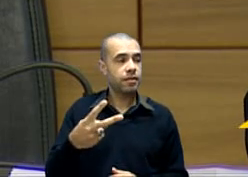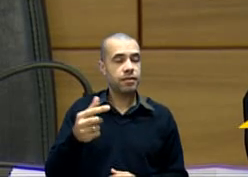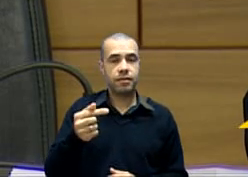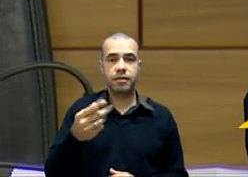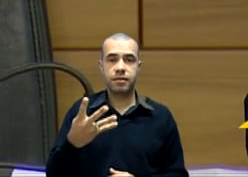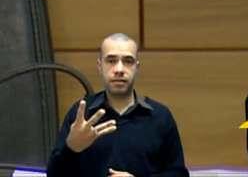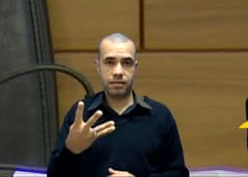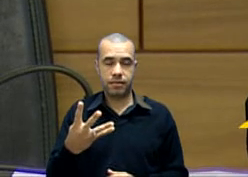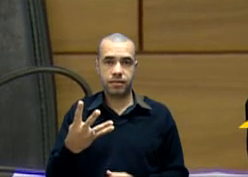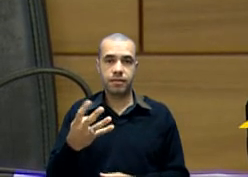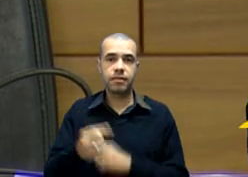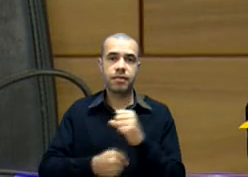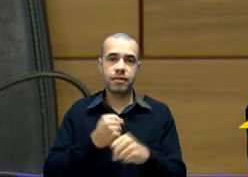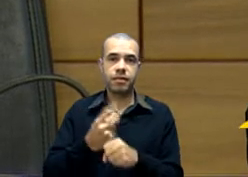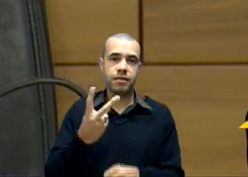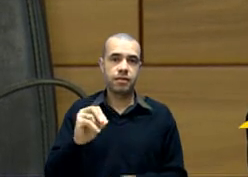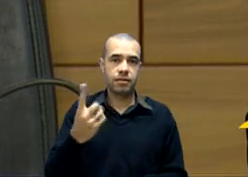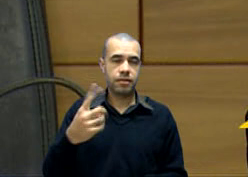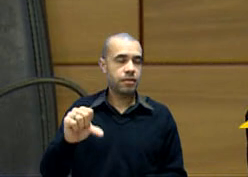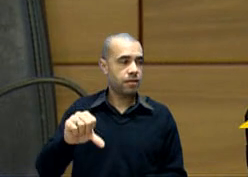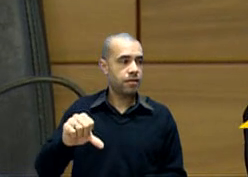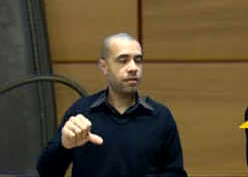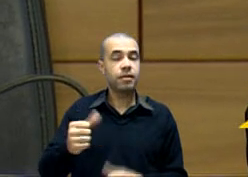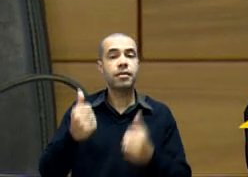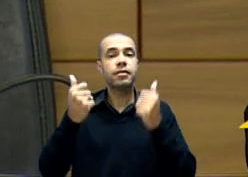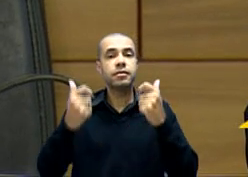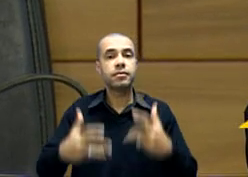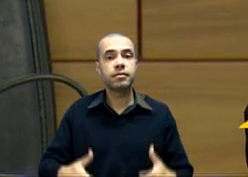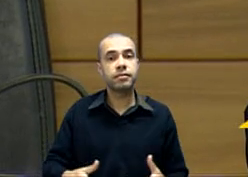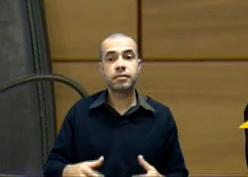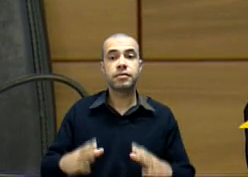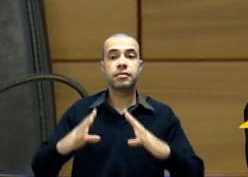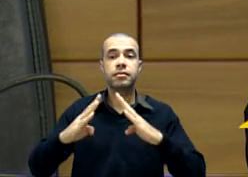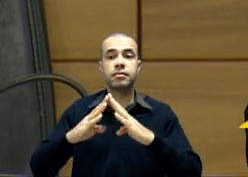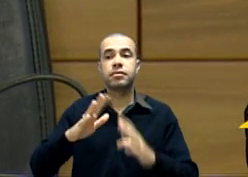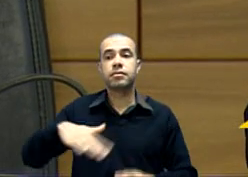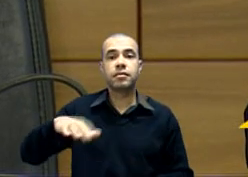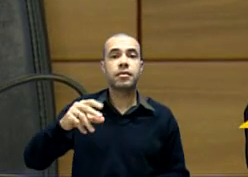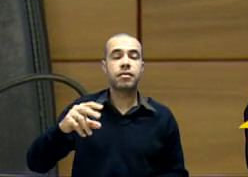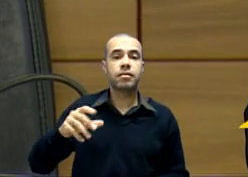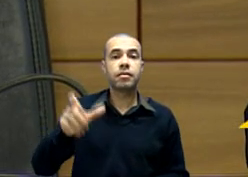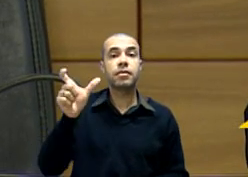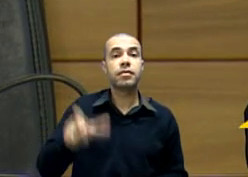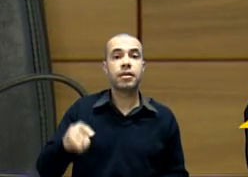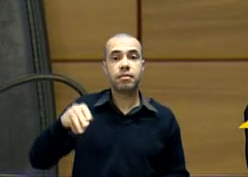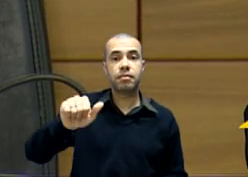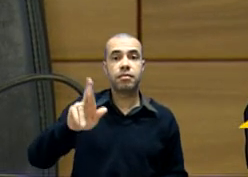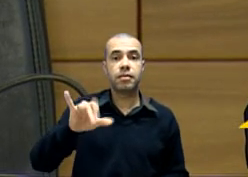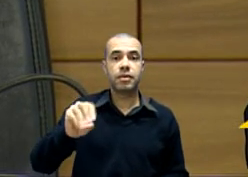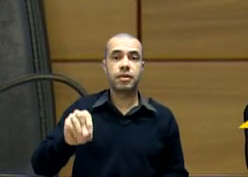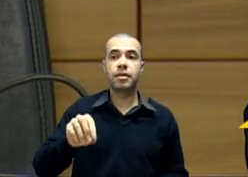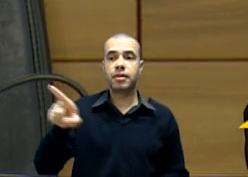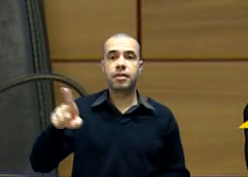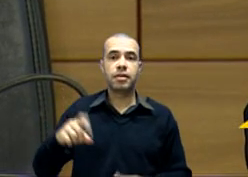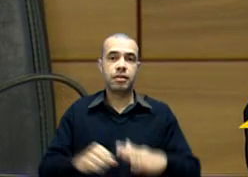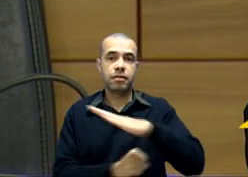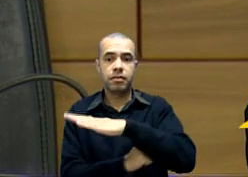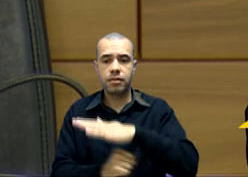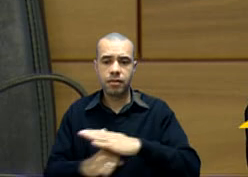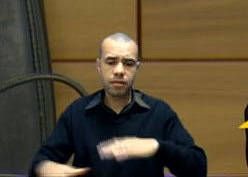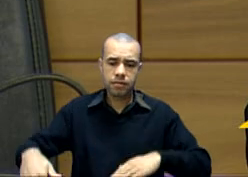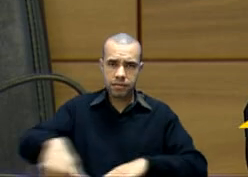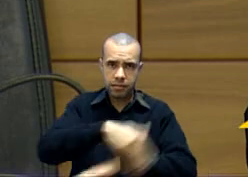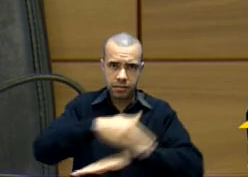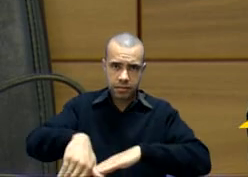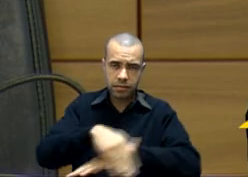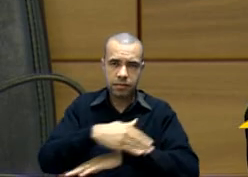274/2019, vereador João Donizete Silvestre dispõe sobre a denominação de Mário Monteiro de Carvalho, o prolongamento da via pública e da outras providências. Prolongamento da